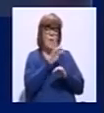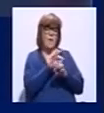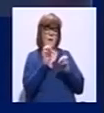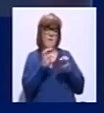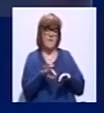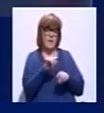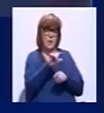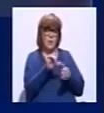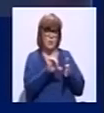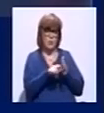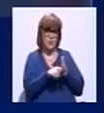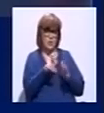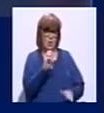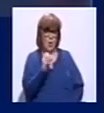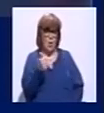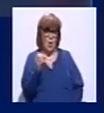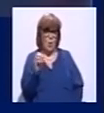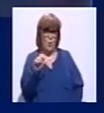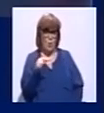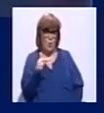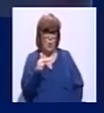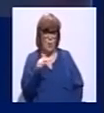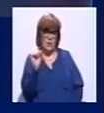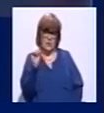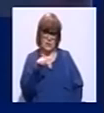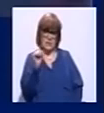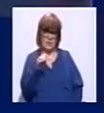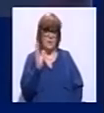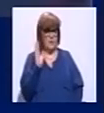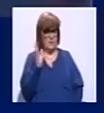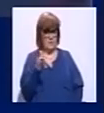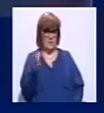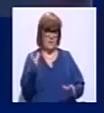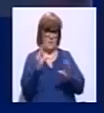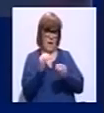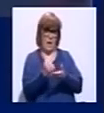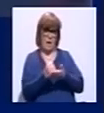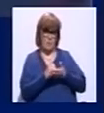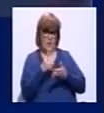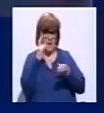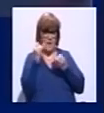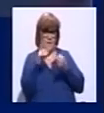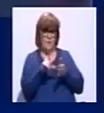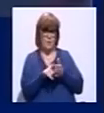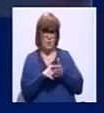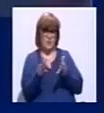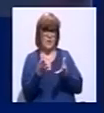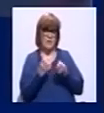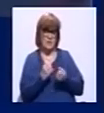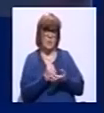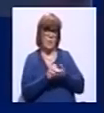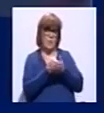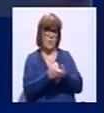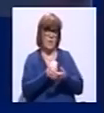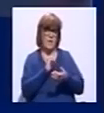finalizar esse projeto roubo sim certamente vão precisar os mais a pois a ideia desse projeto que recebemos um apoio